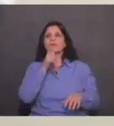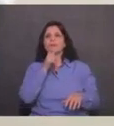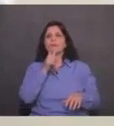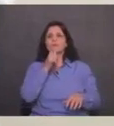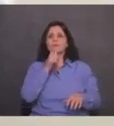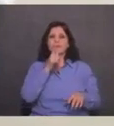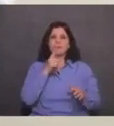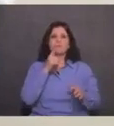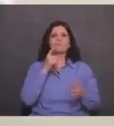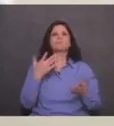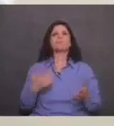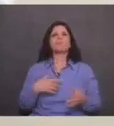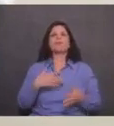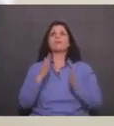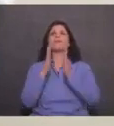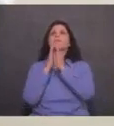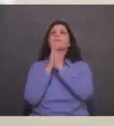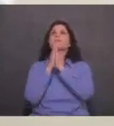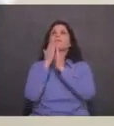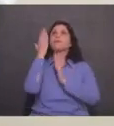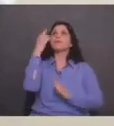Credo in unum